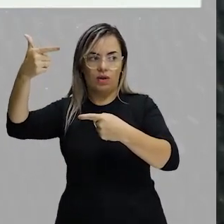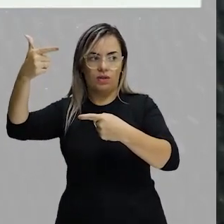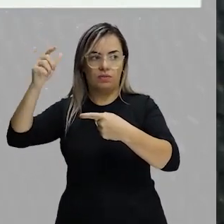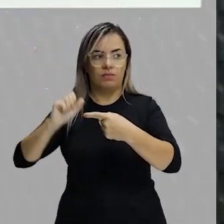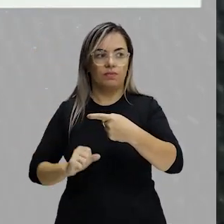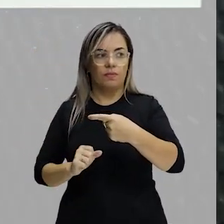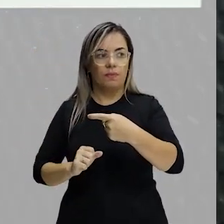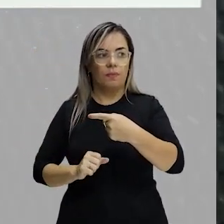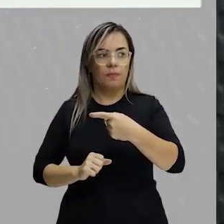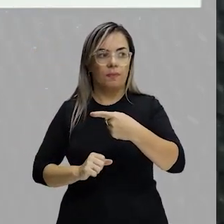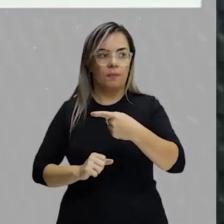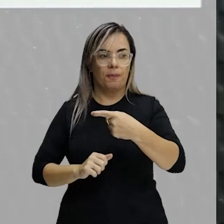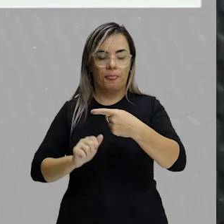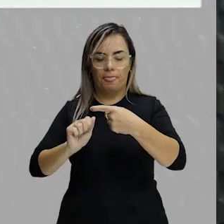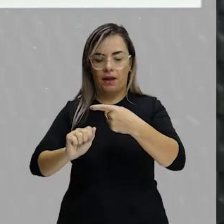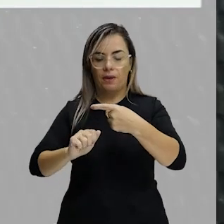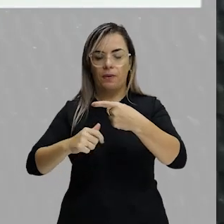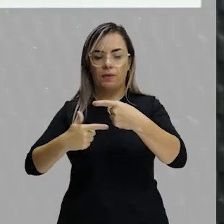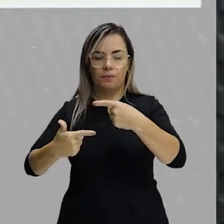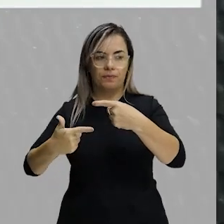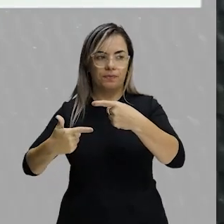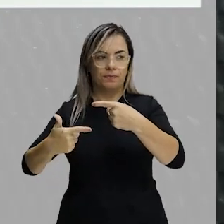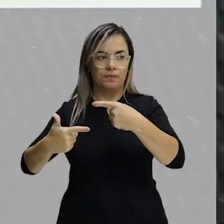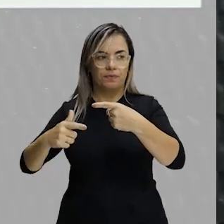menos y0 ao quadrado